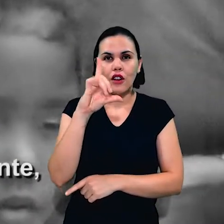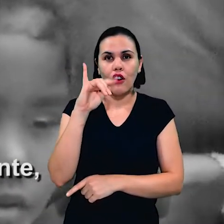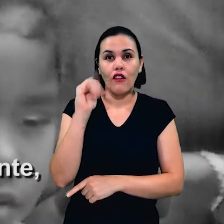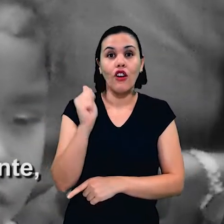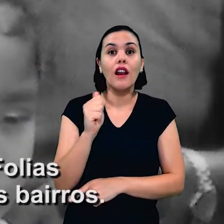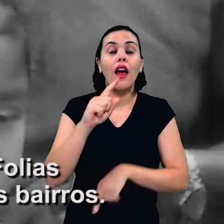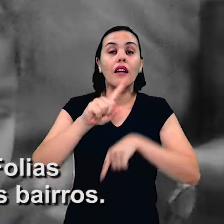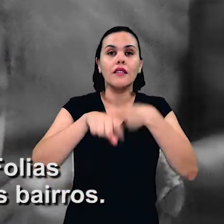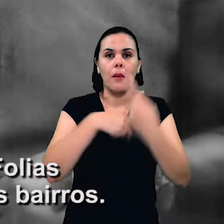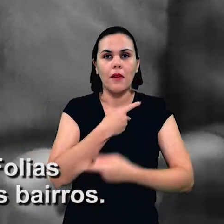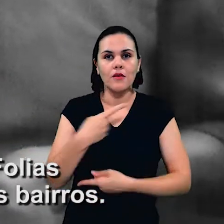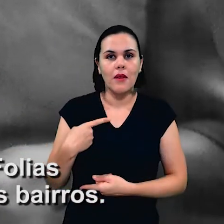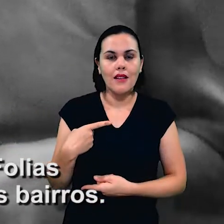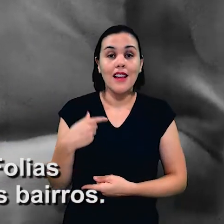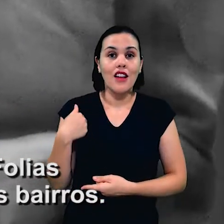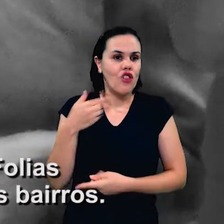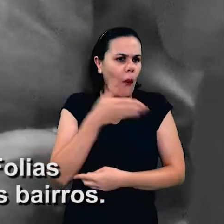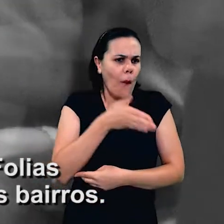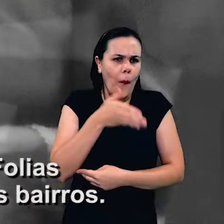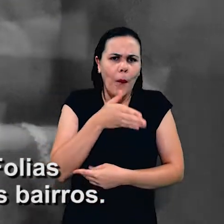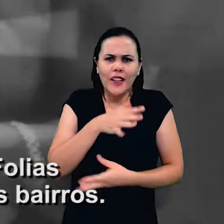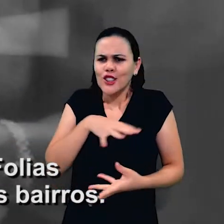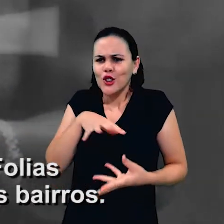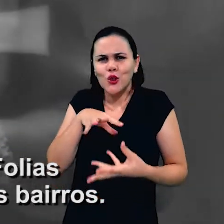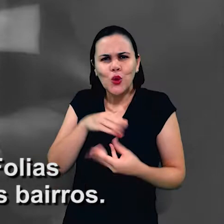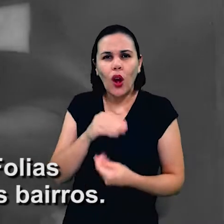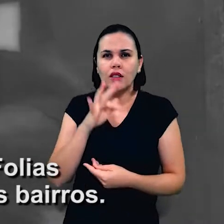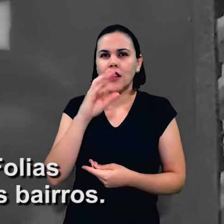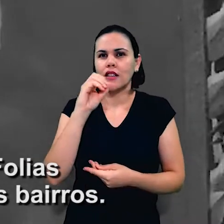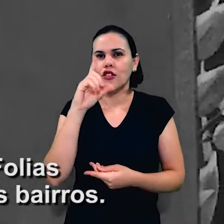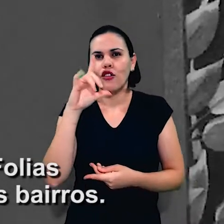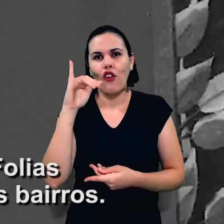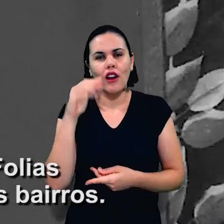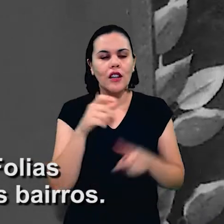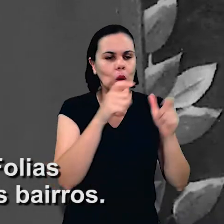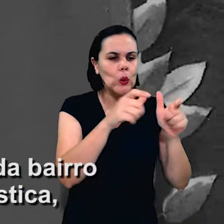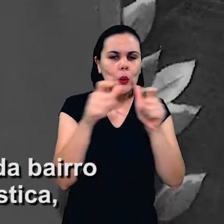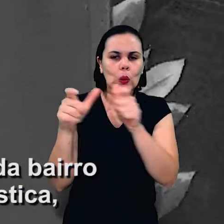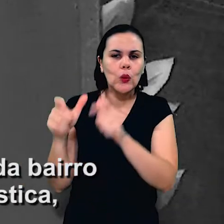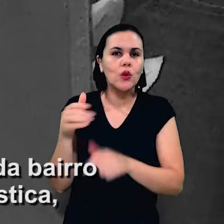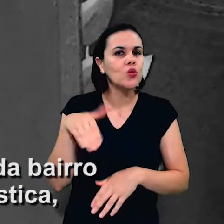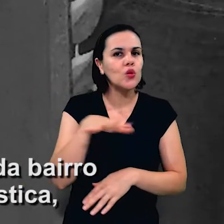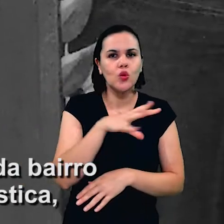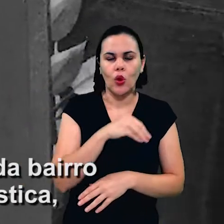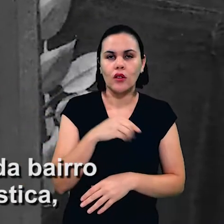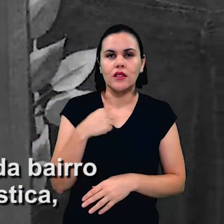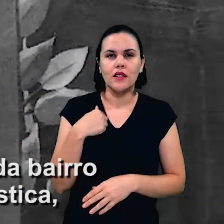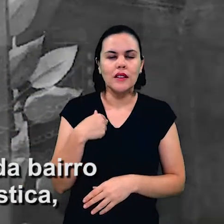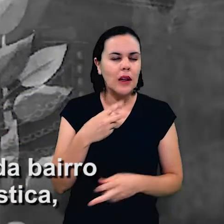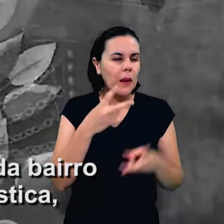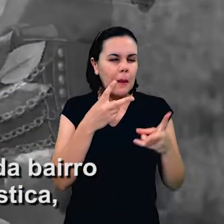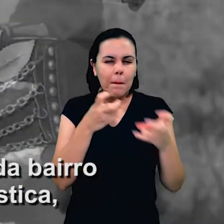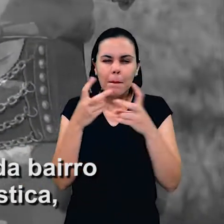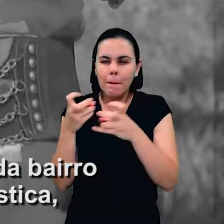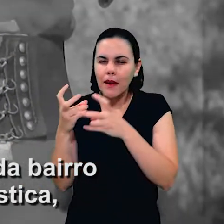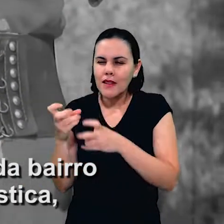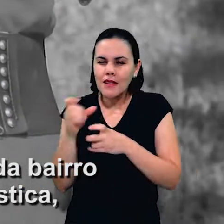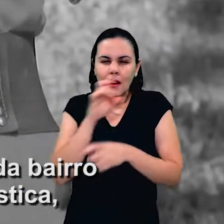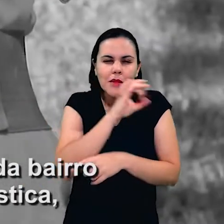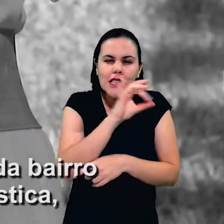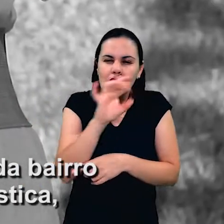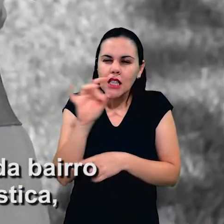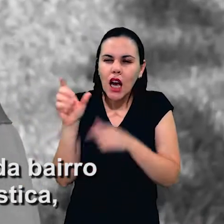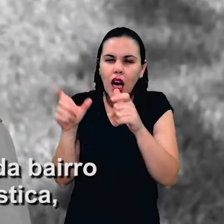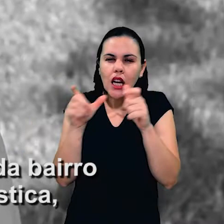depois presidente, eu ia em todas as folias do Divino, em todos os bairros. Então eu noto que cada bairro tem